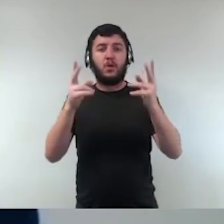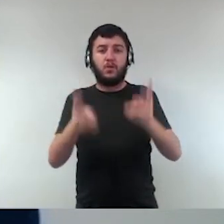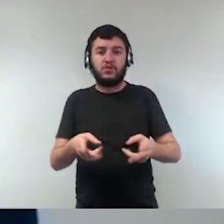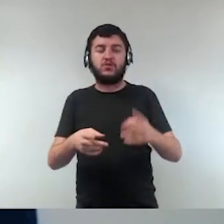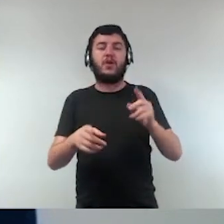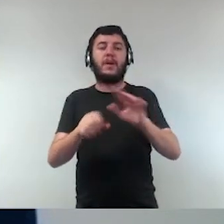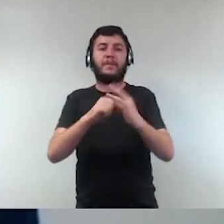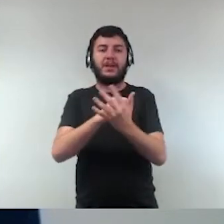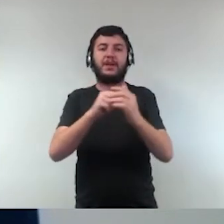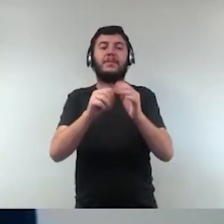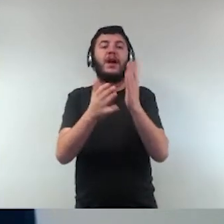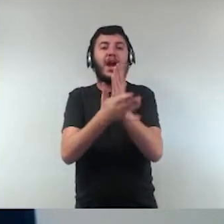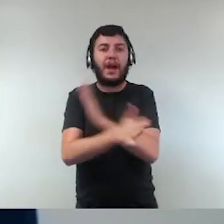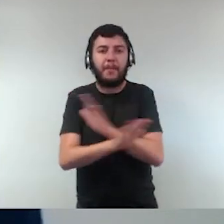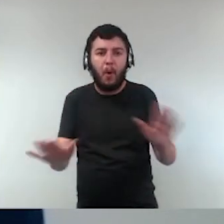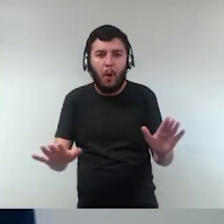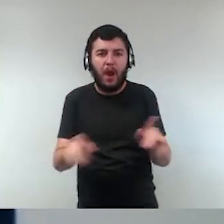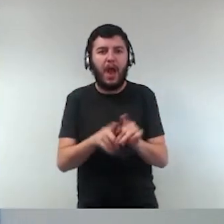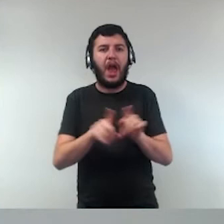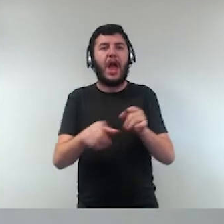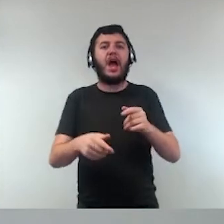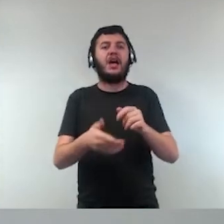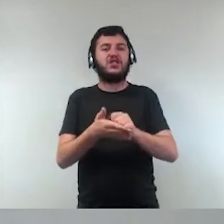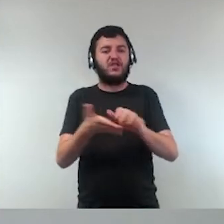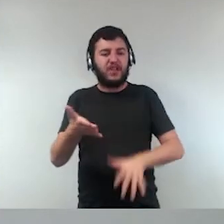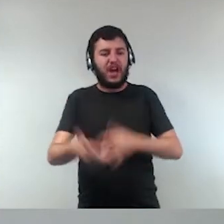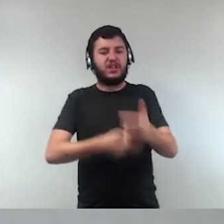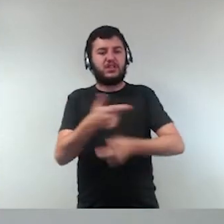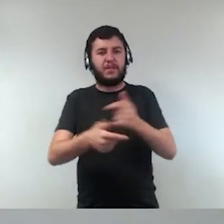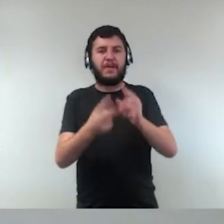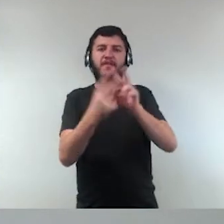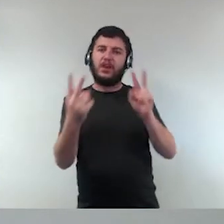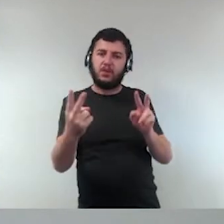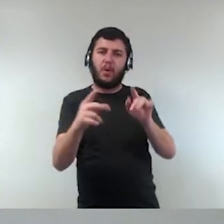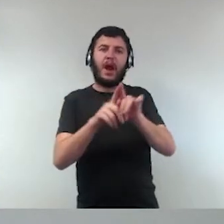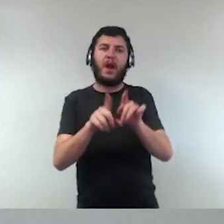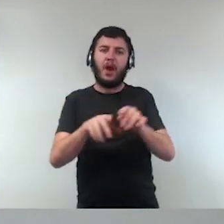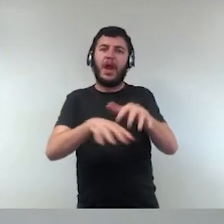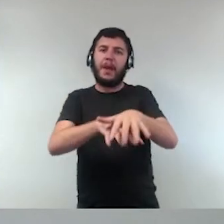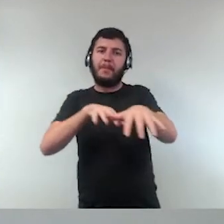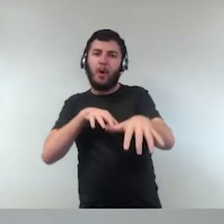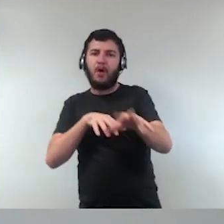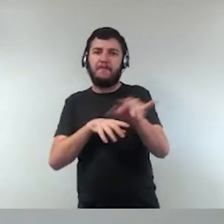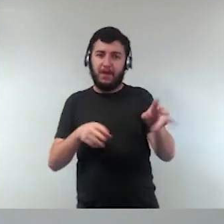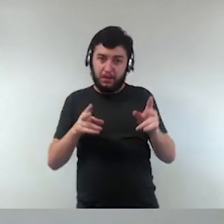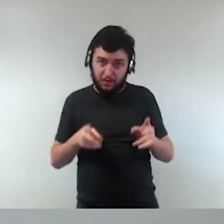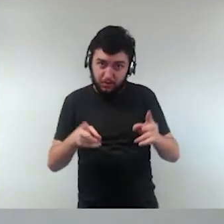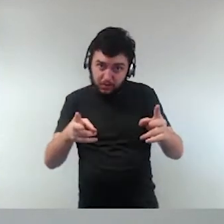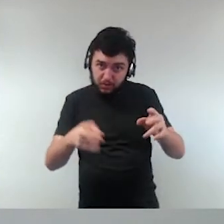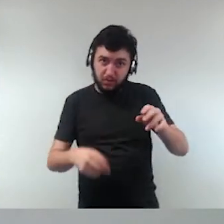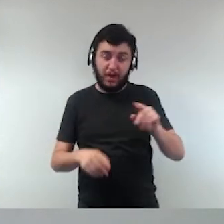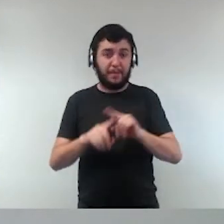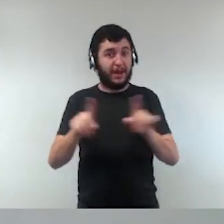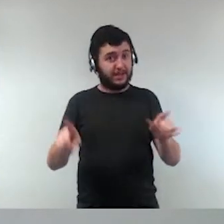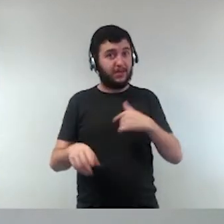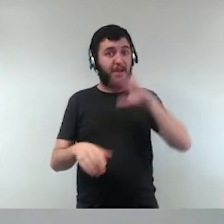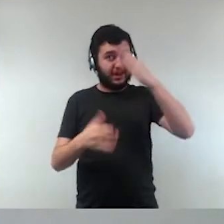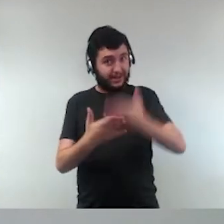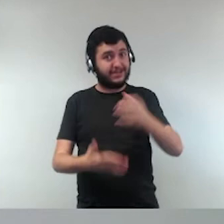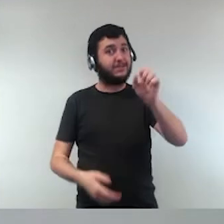tenho a impressão que, em grande parte, sim. Nós, de alguma